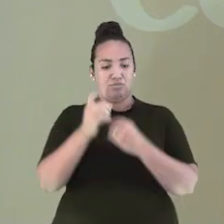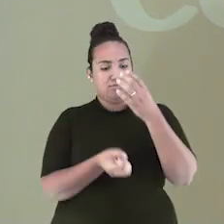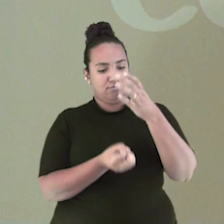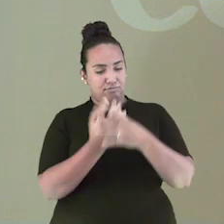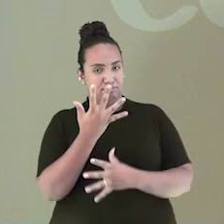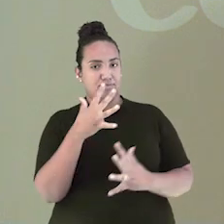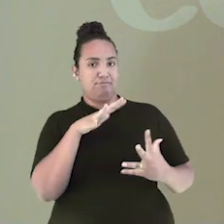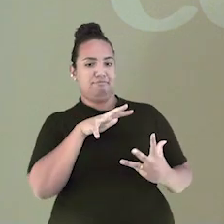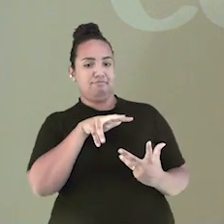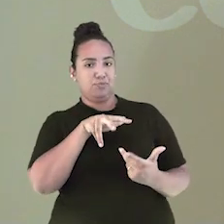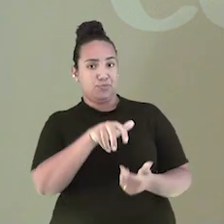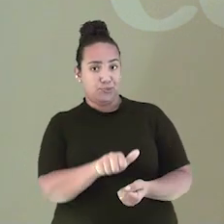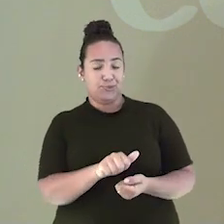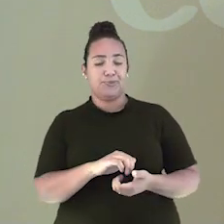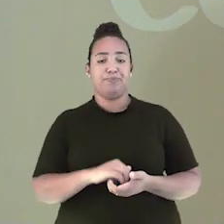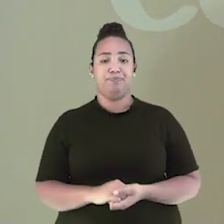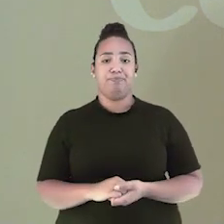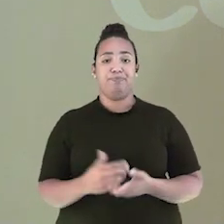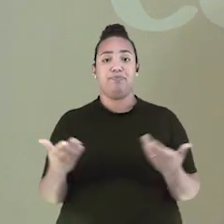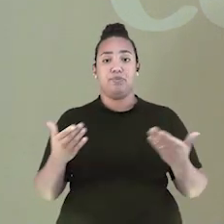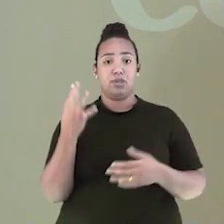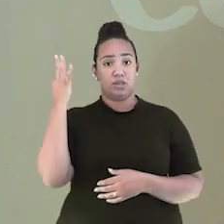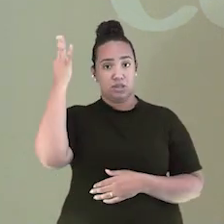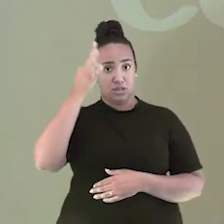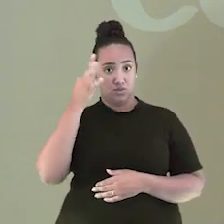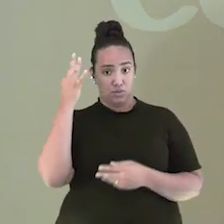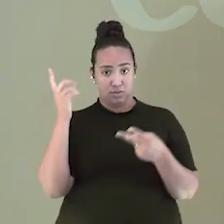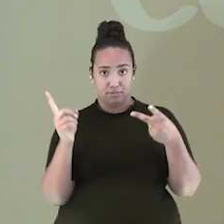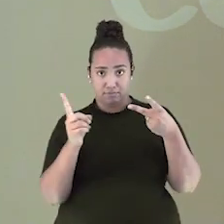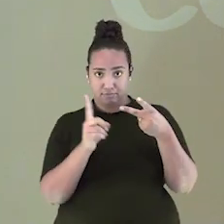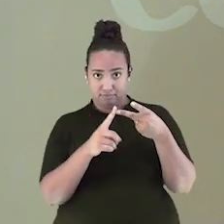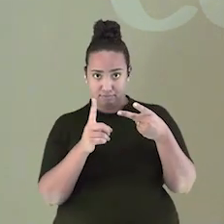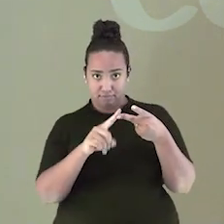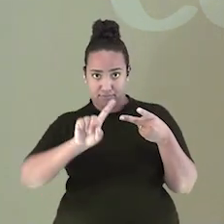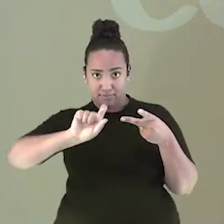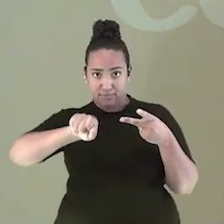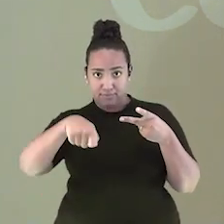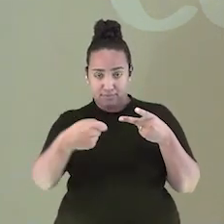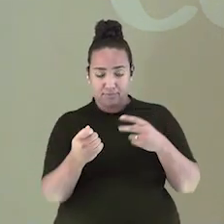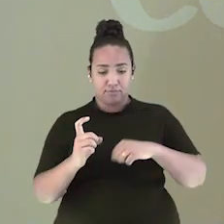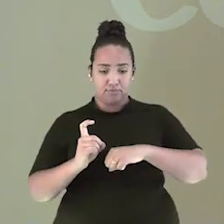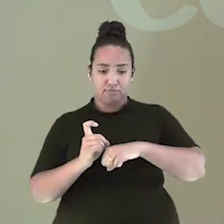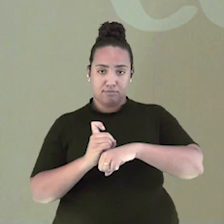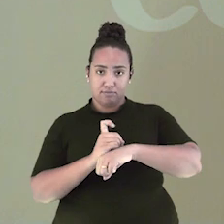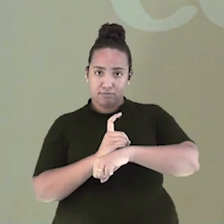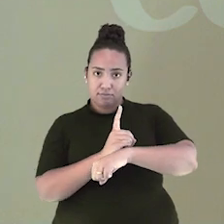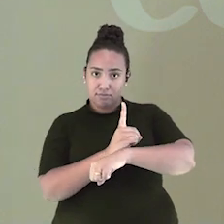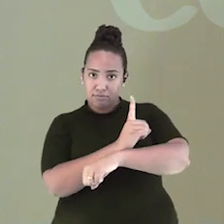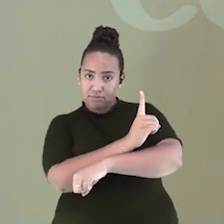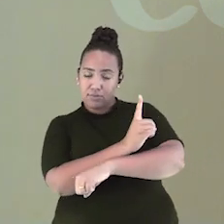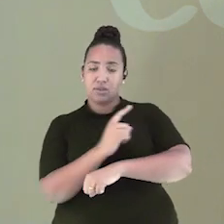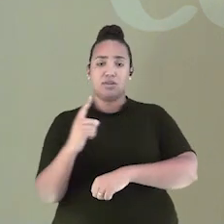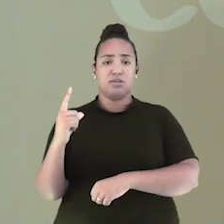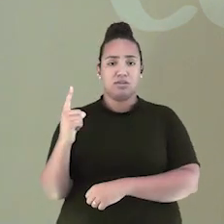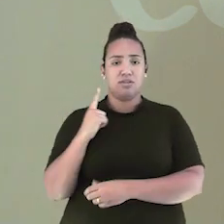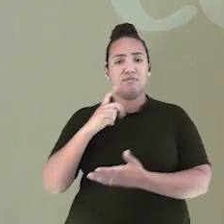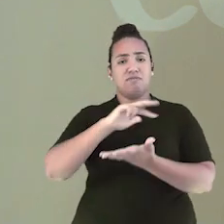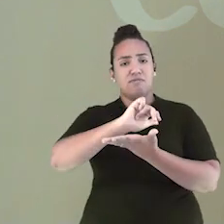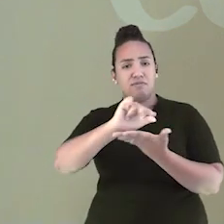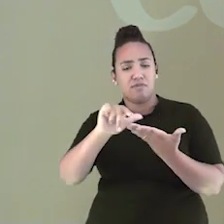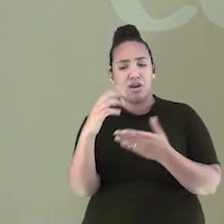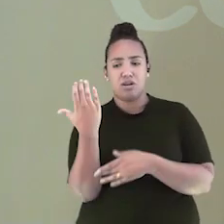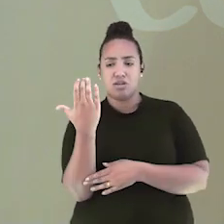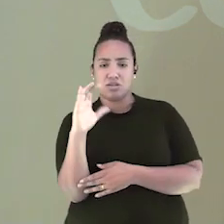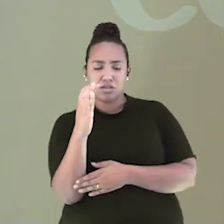da criação de Deus. Já a teoria da evolução, ou o evolucionismo, foi desenvolvida por diversos